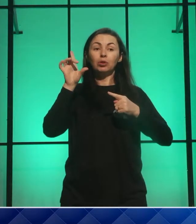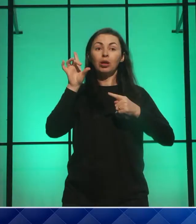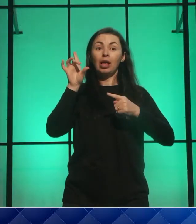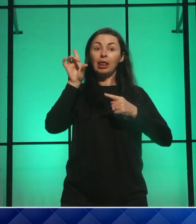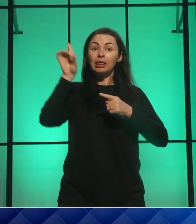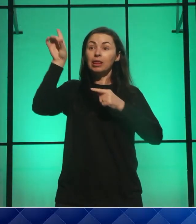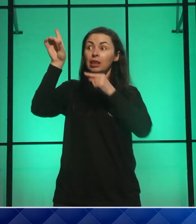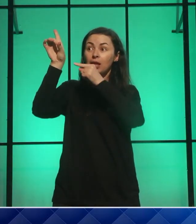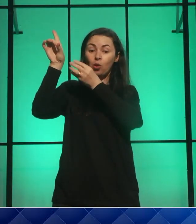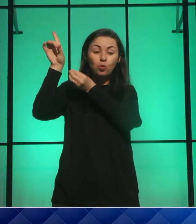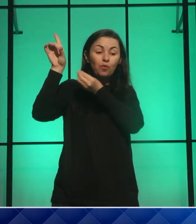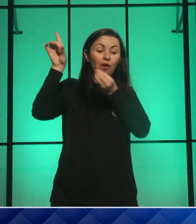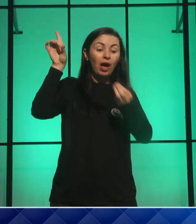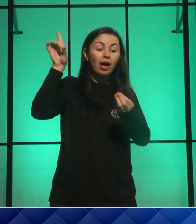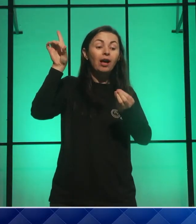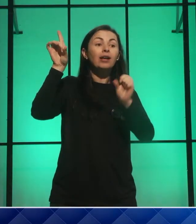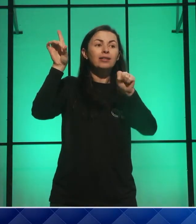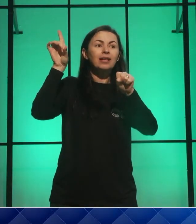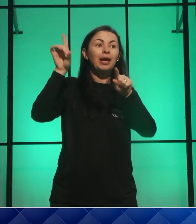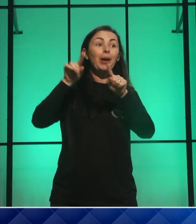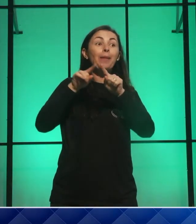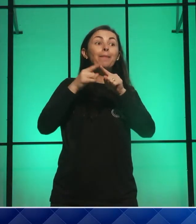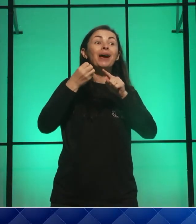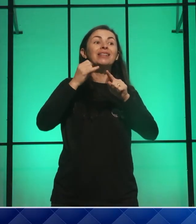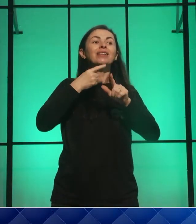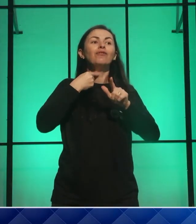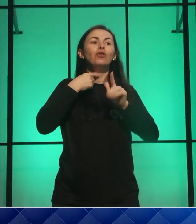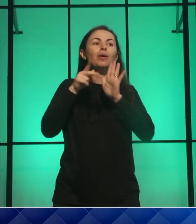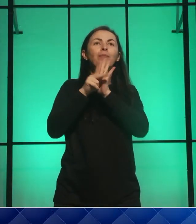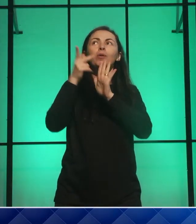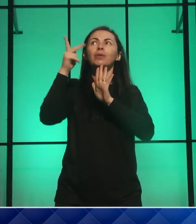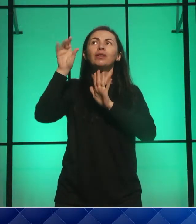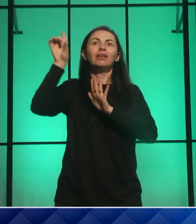o que a gente pediu é da vontade de Deus.